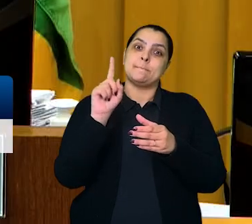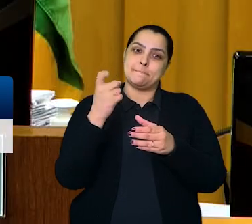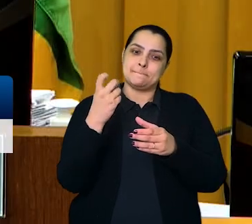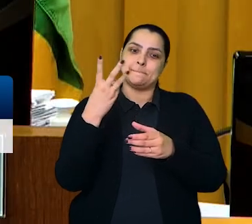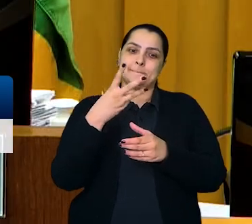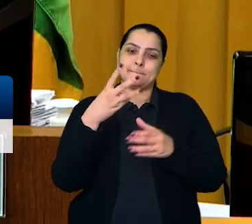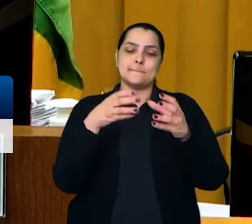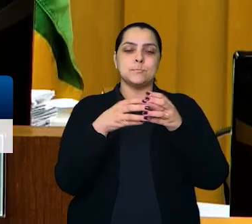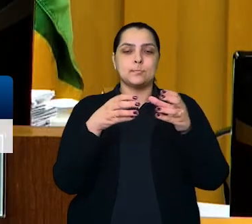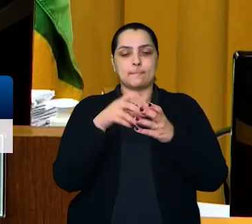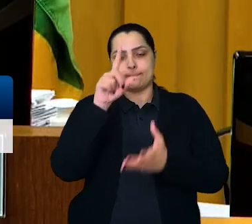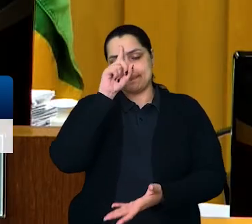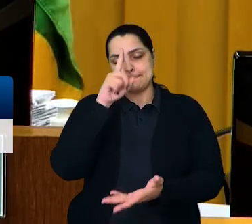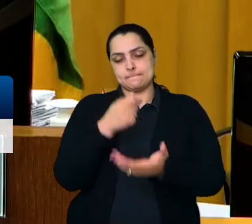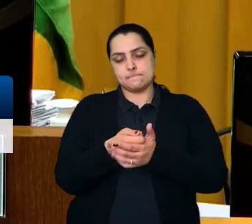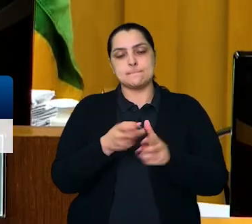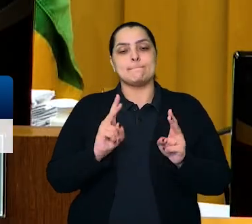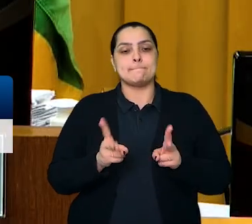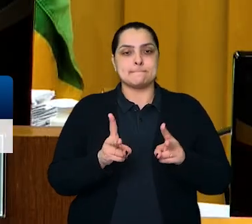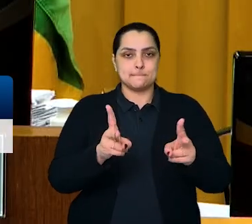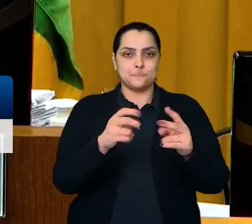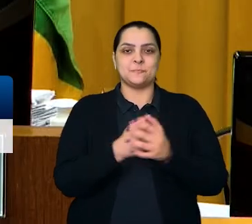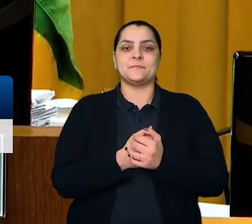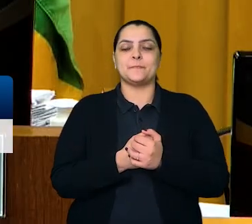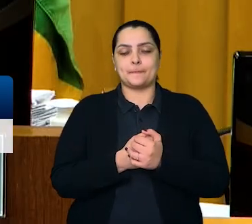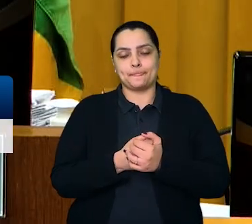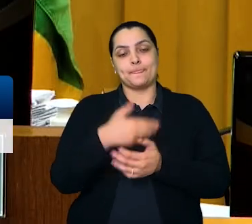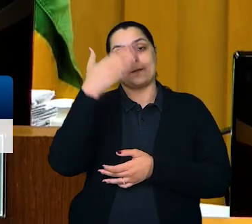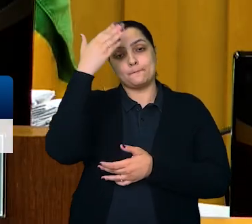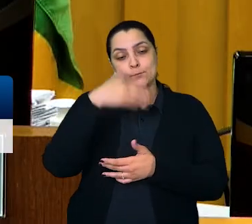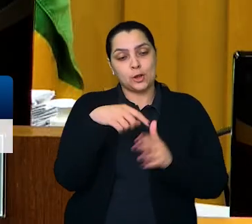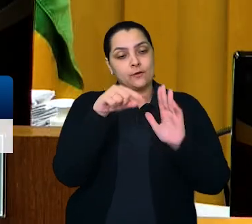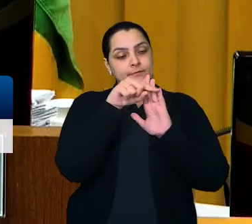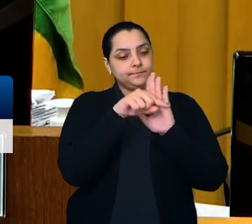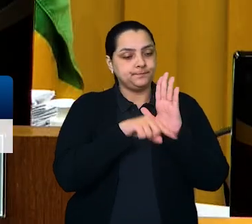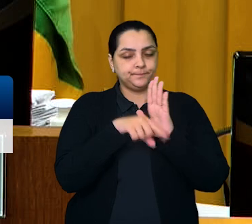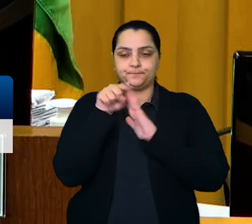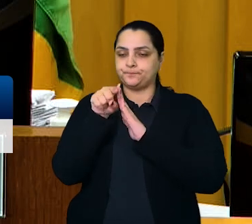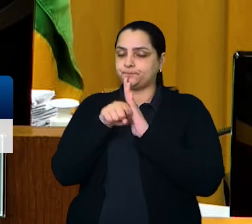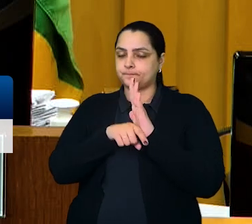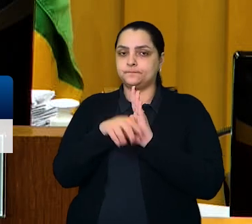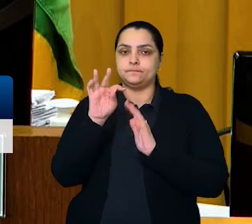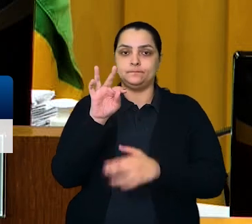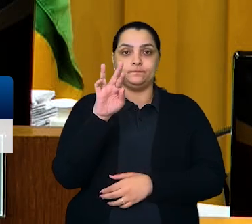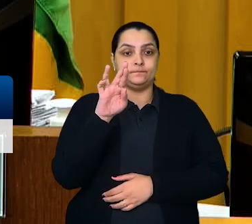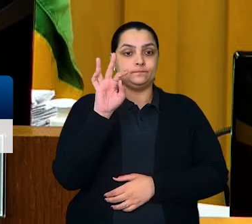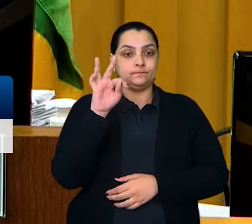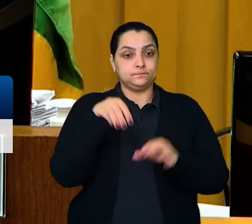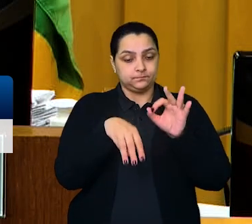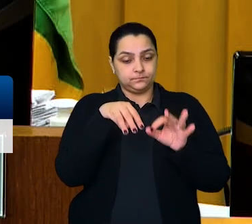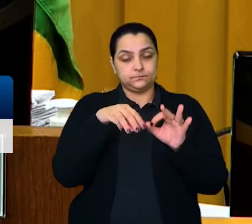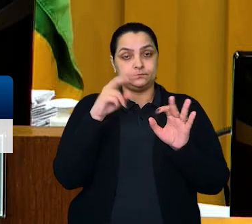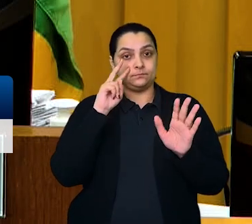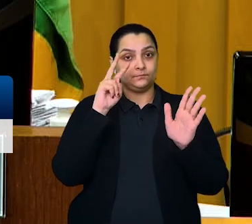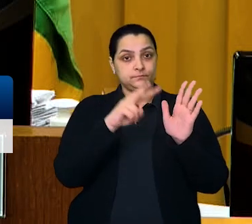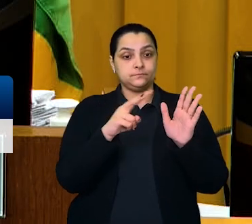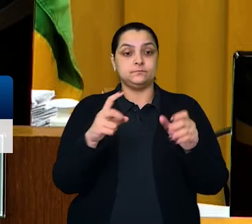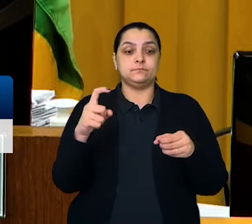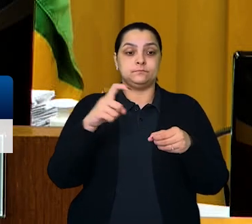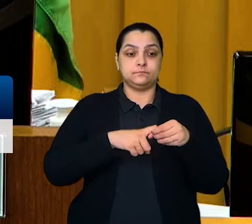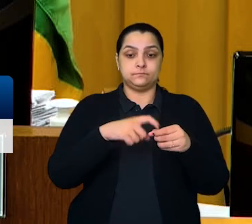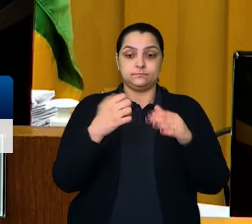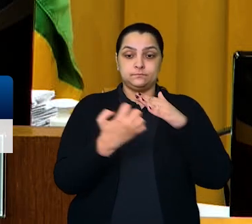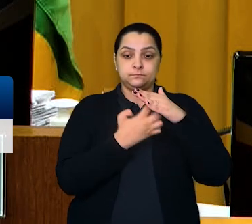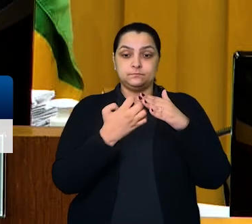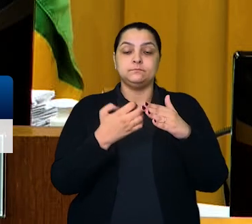turma, manteve a decisão. Com base nas provas averiguadas pelo regional, o ministro apontou que o vínculo de